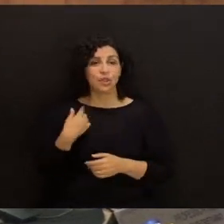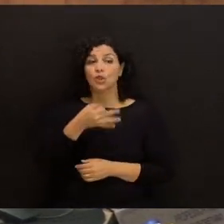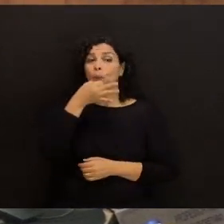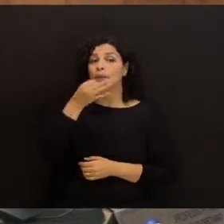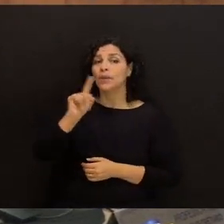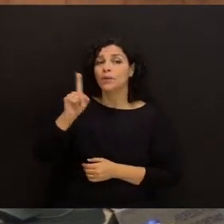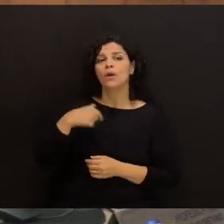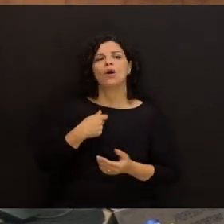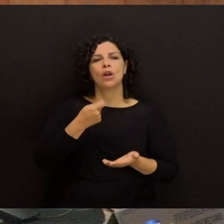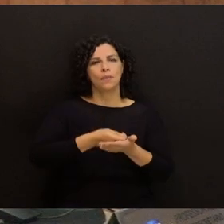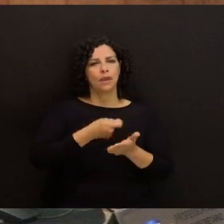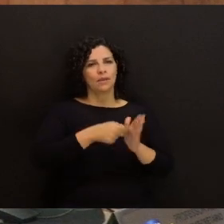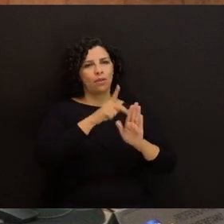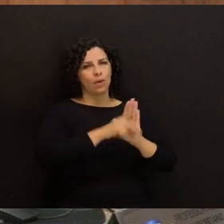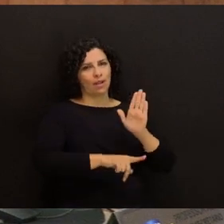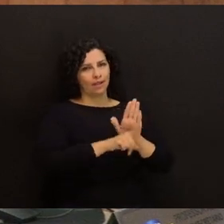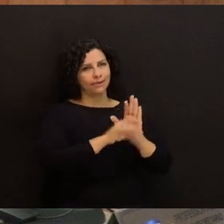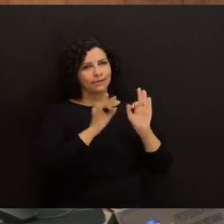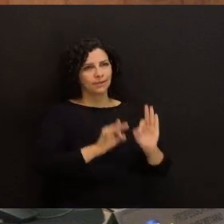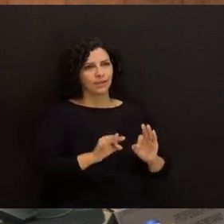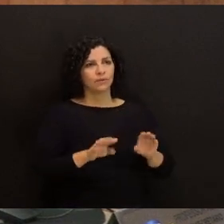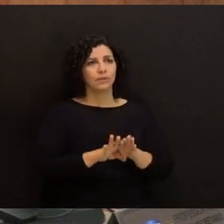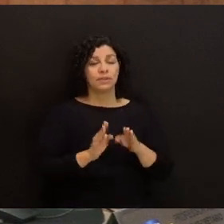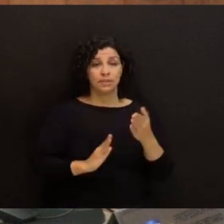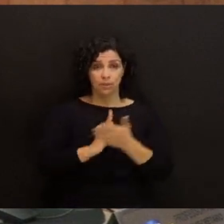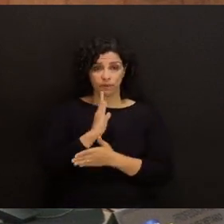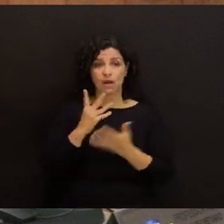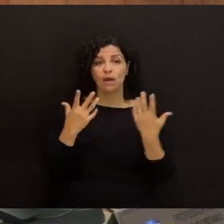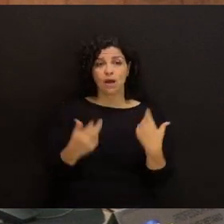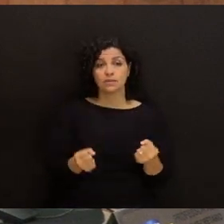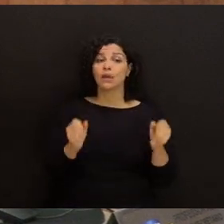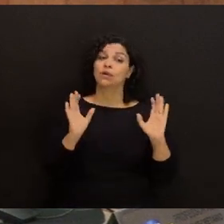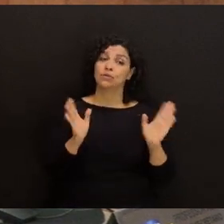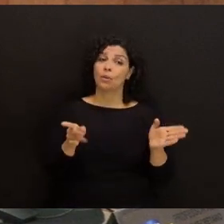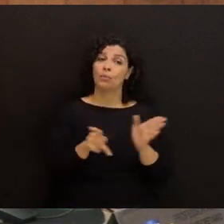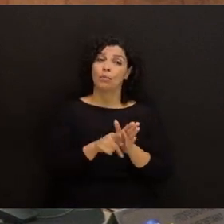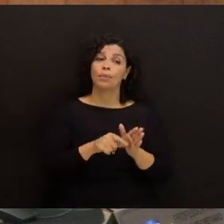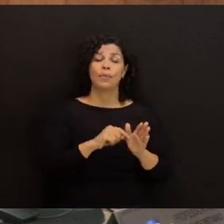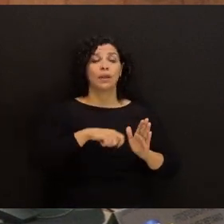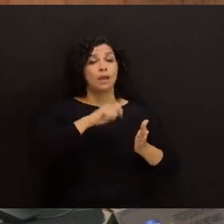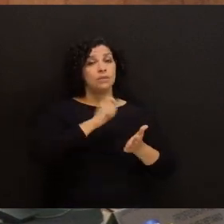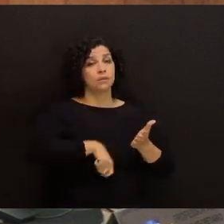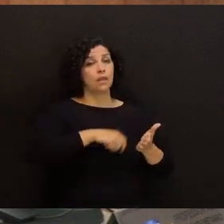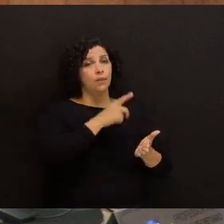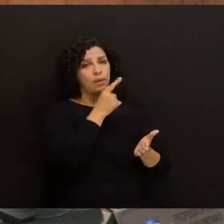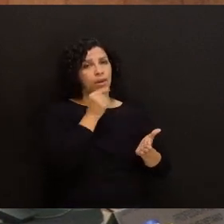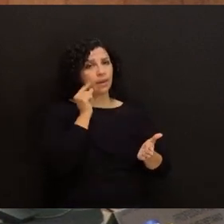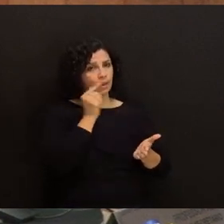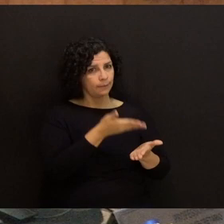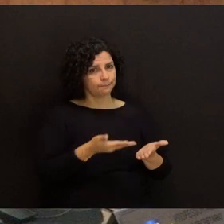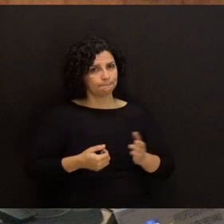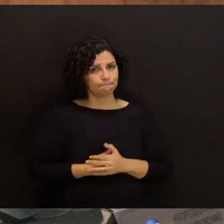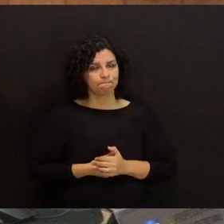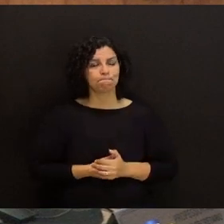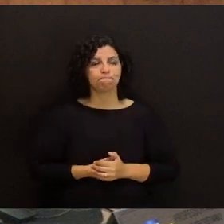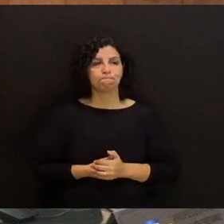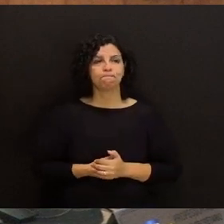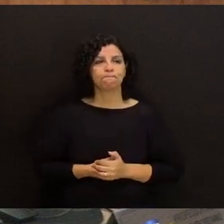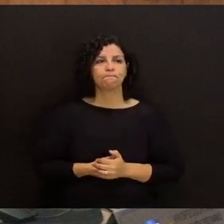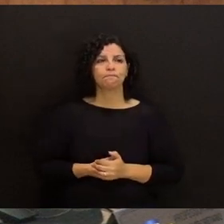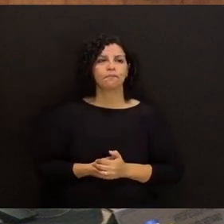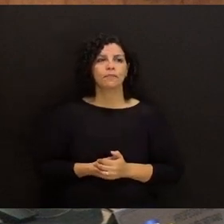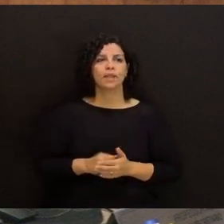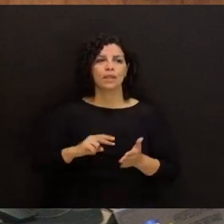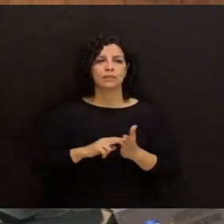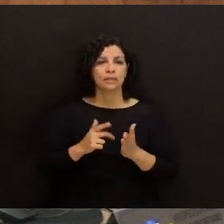sugestão a partir de agora vai funcionar dessa maneira Caso seja aprovado e acatado assassinado pela senhora Prefeito tá sendo uma